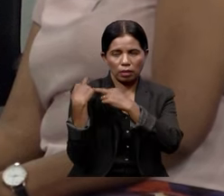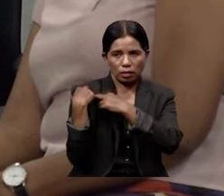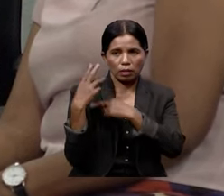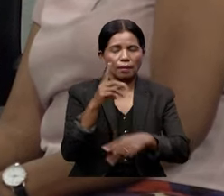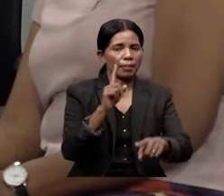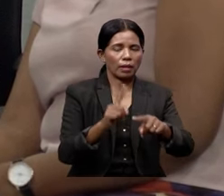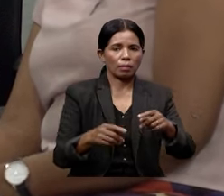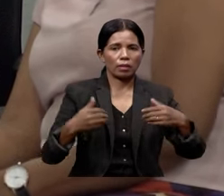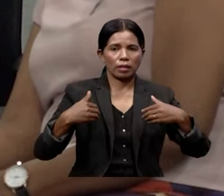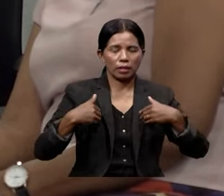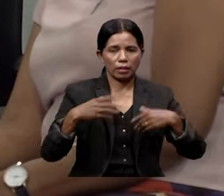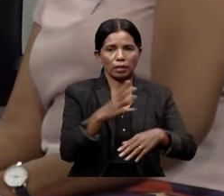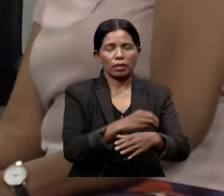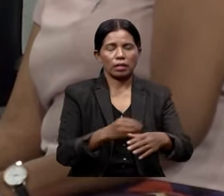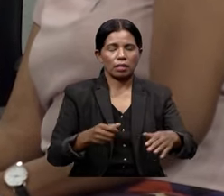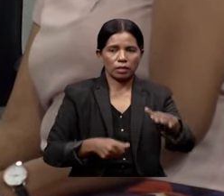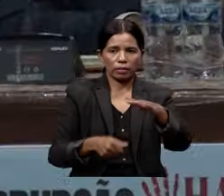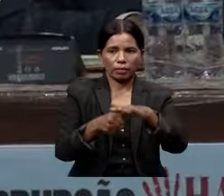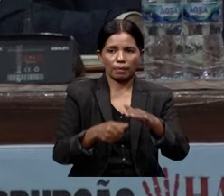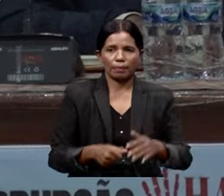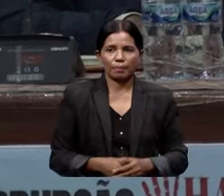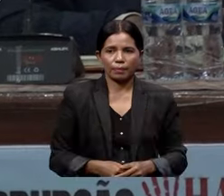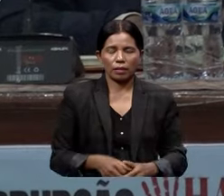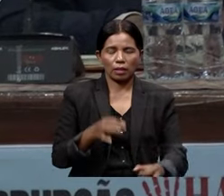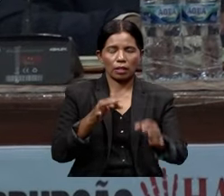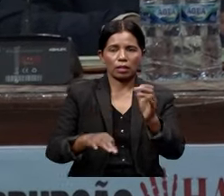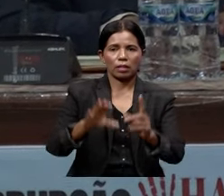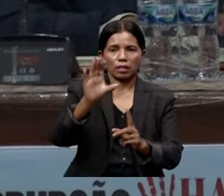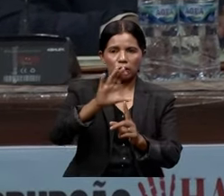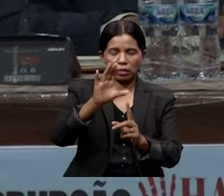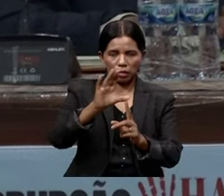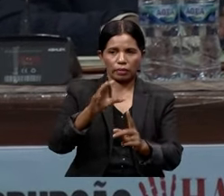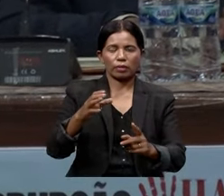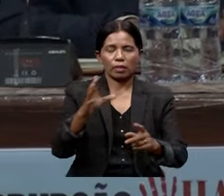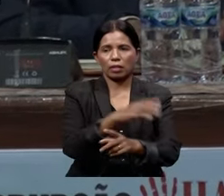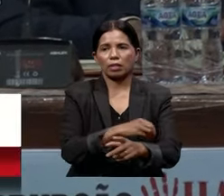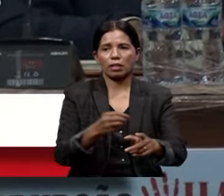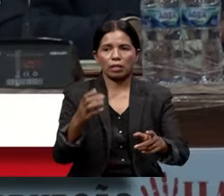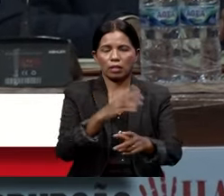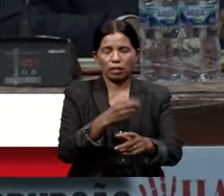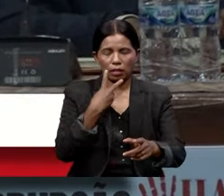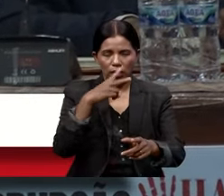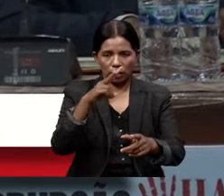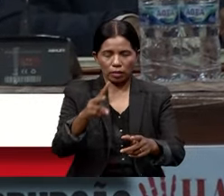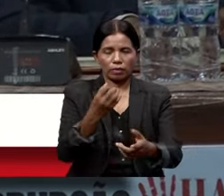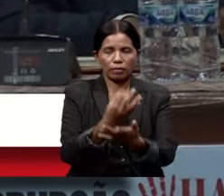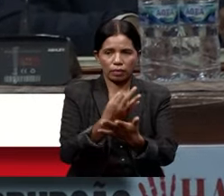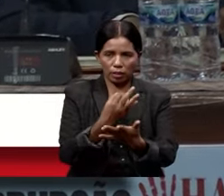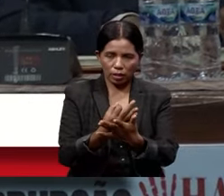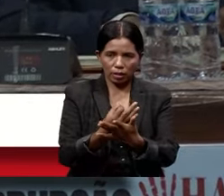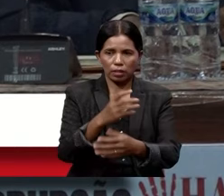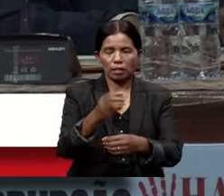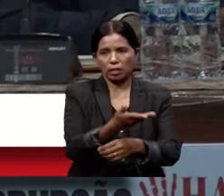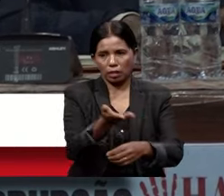Nela Belemoço suborno ilegal. Siranebe o cargado se viajar, ligar a funcionamento, logística, finanças, e